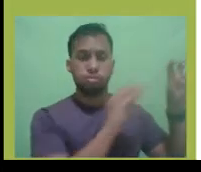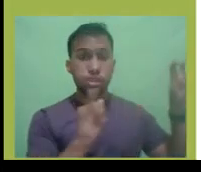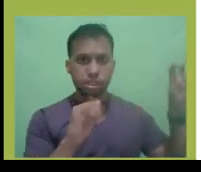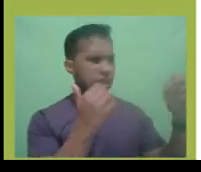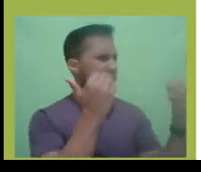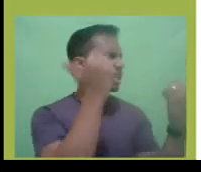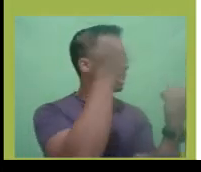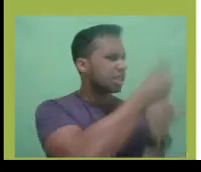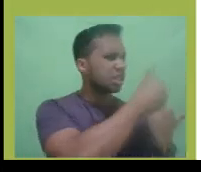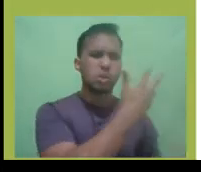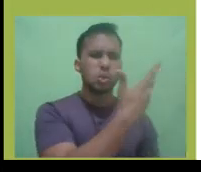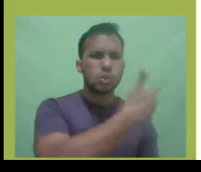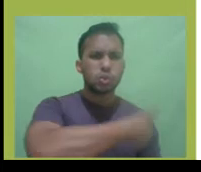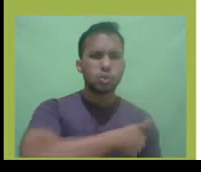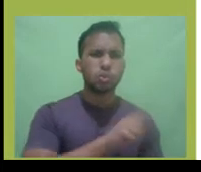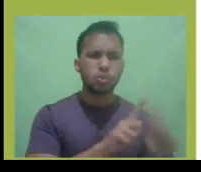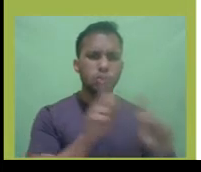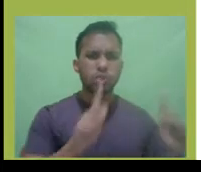diagrama, por uma foto, melhor ainda.